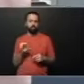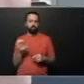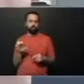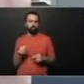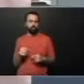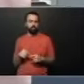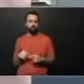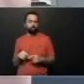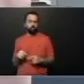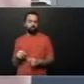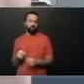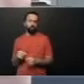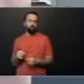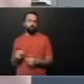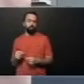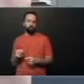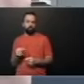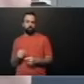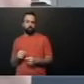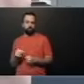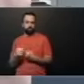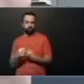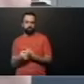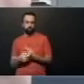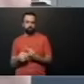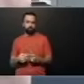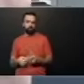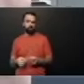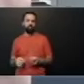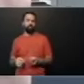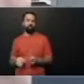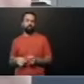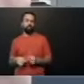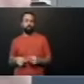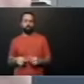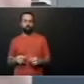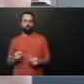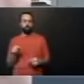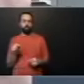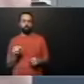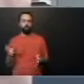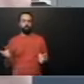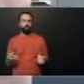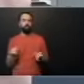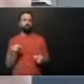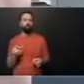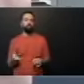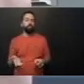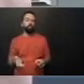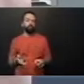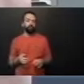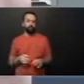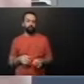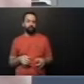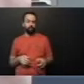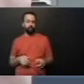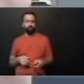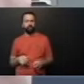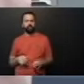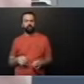muito estava gostosa? Ah, estamos quase lá. A vitamina